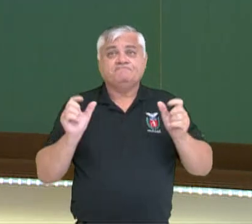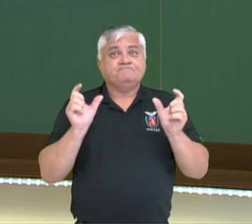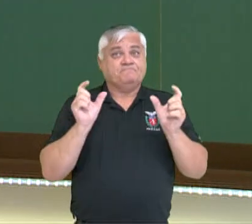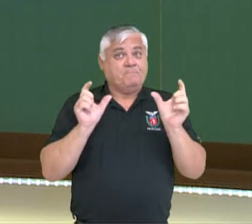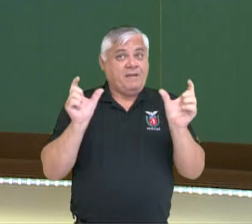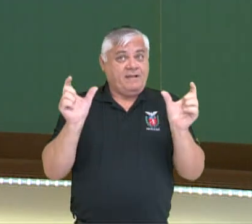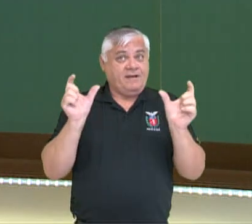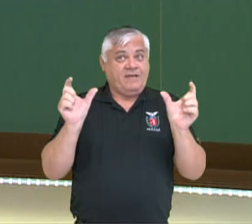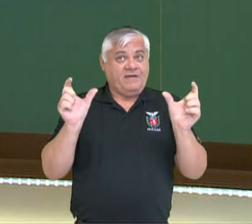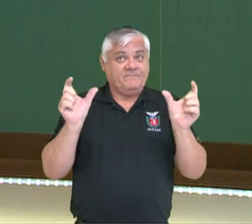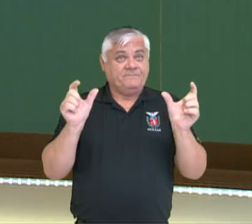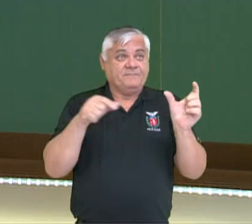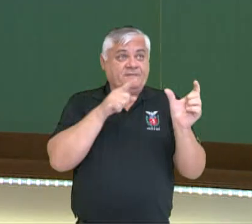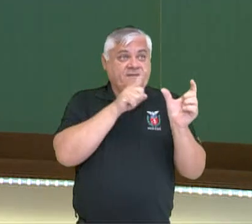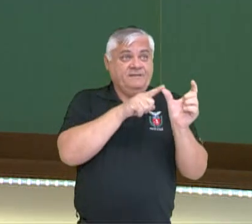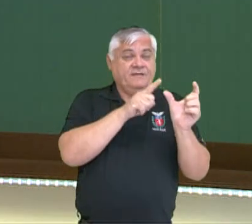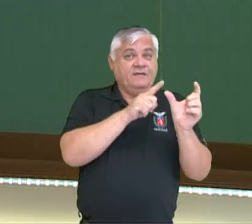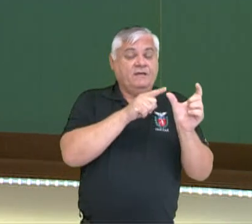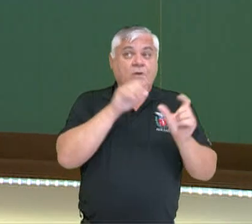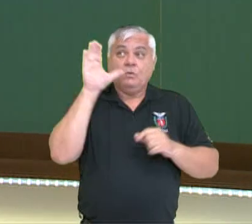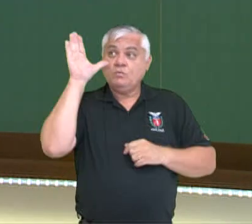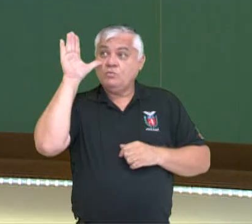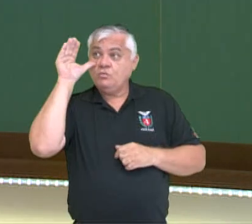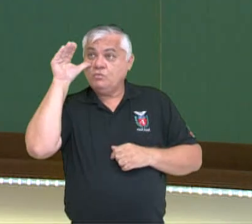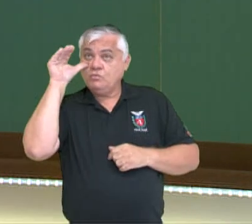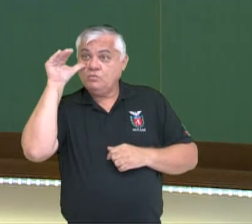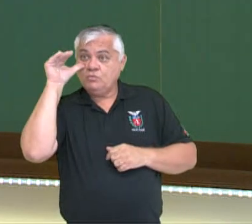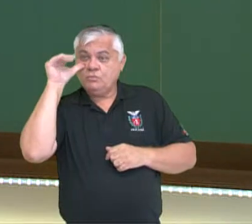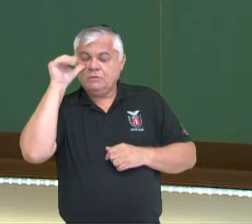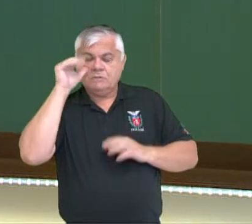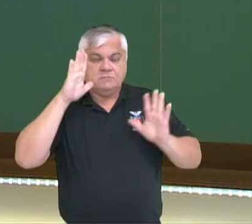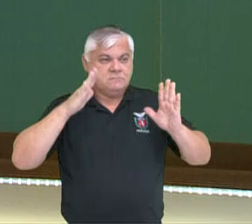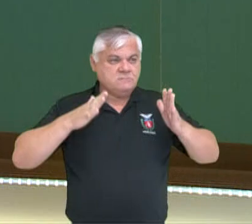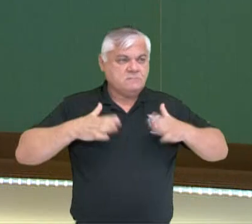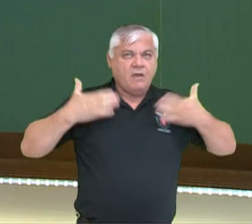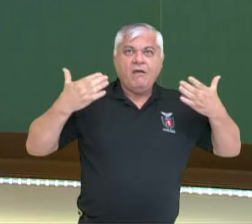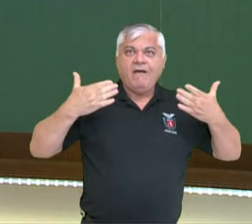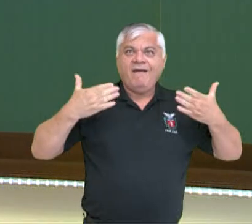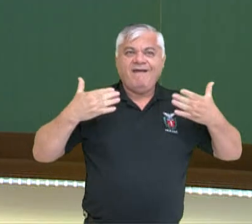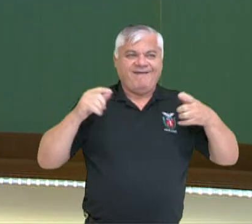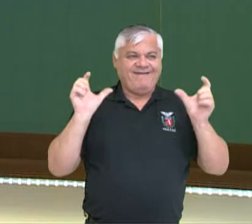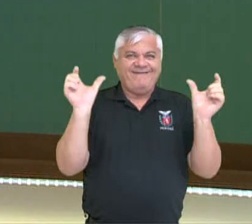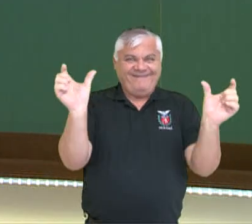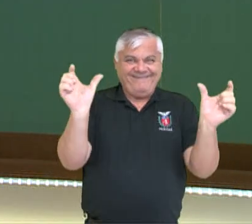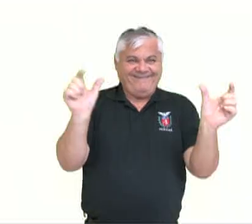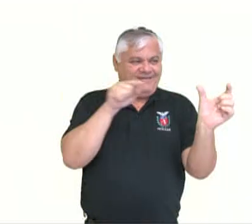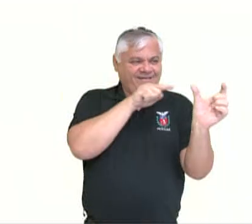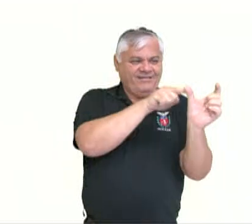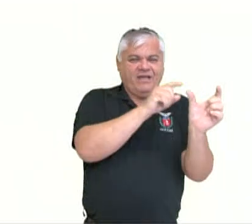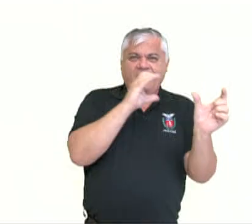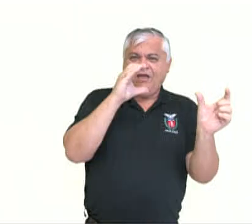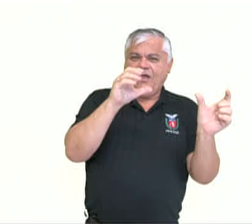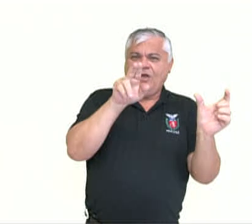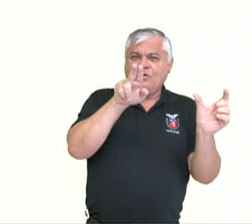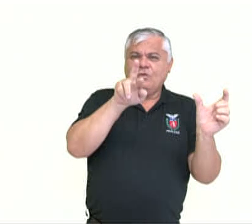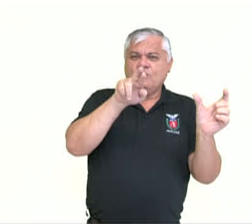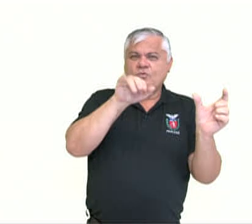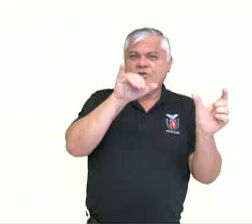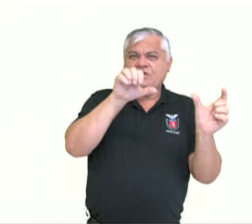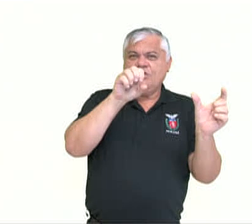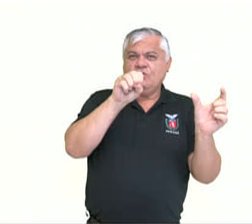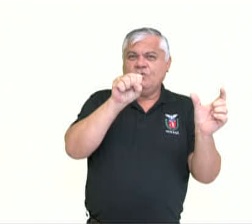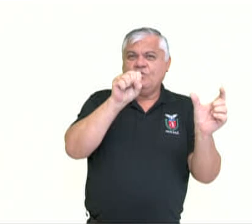a curiosidade e o espanto diante da realidade. É justamente dessa curiosidade